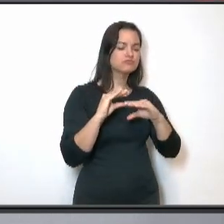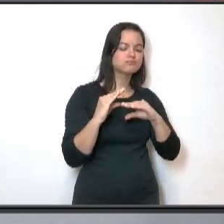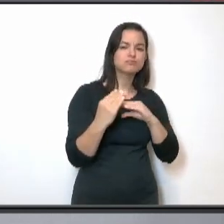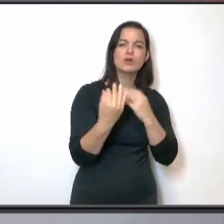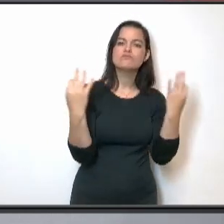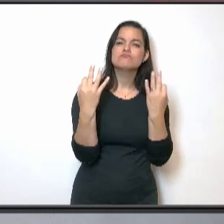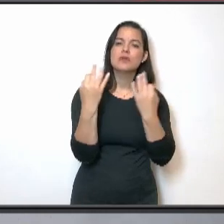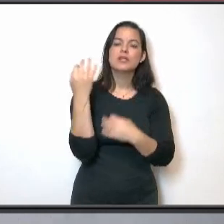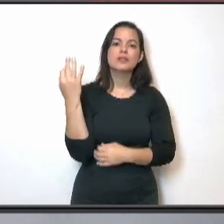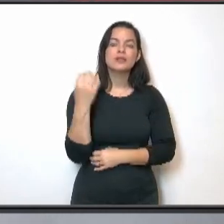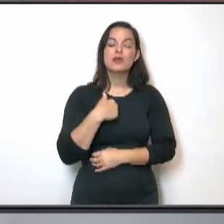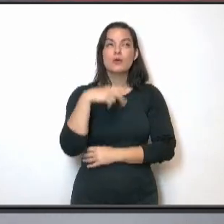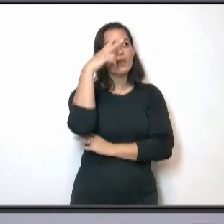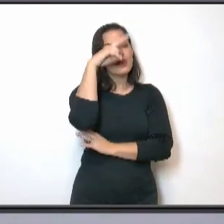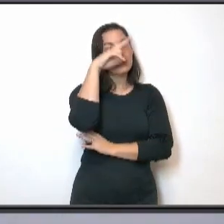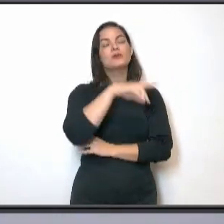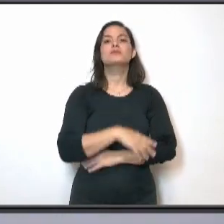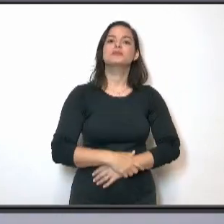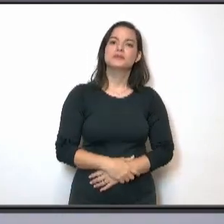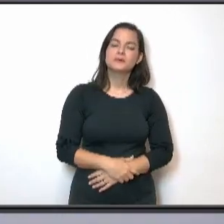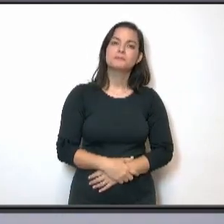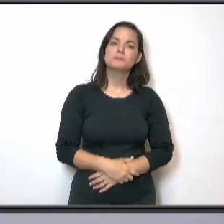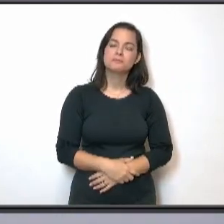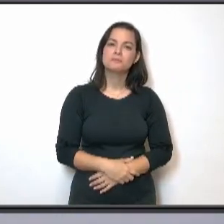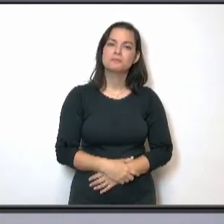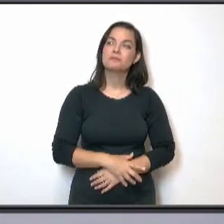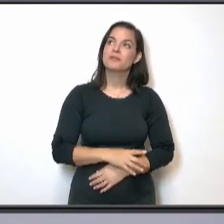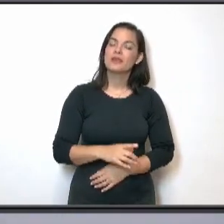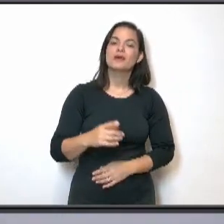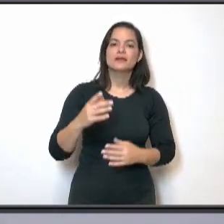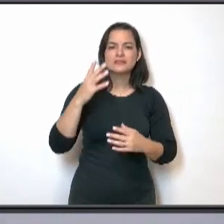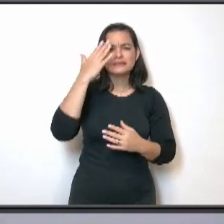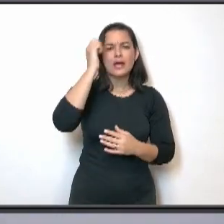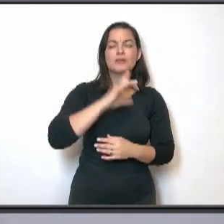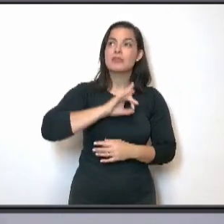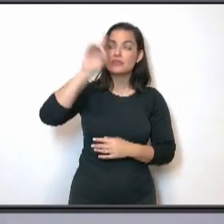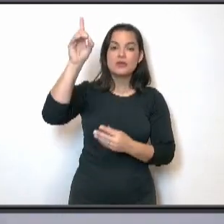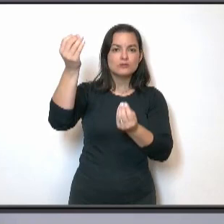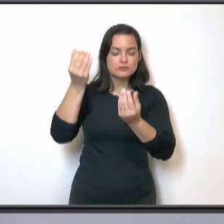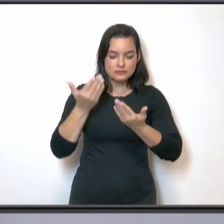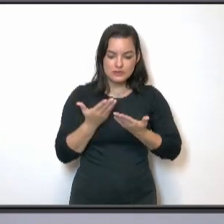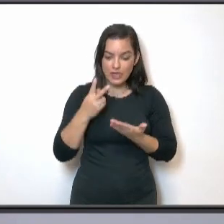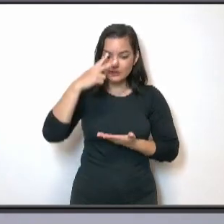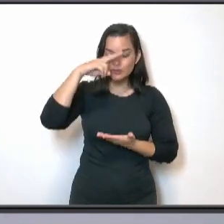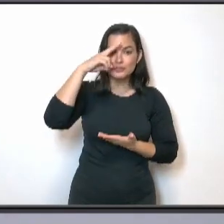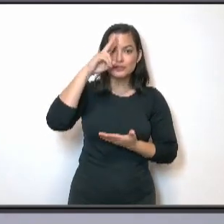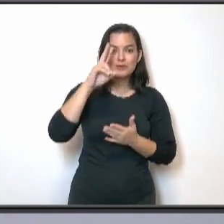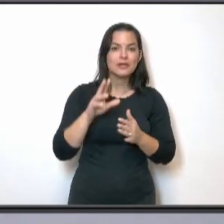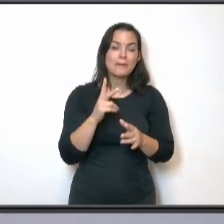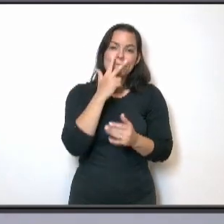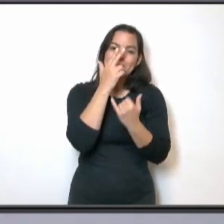dessa história, veja, irmãos, Deus nos supre de muitas e muitas maneiras, mas quando Deus nos dá essas histórias, é para a gente